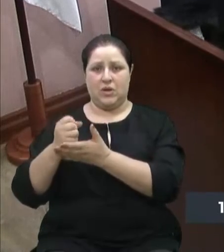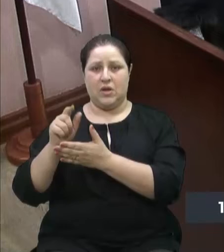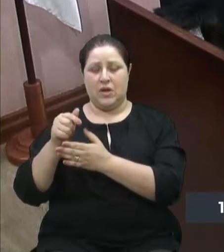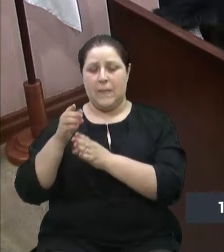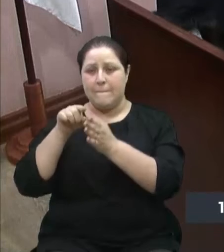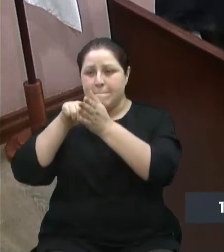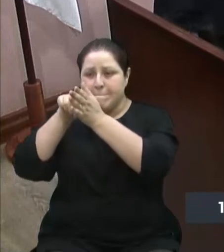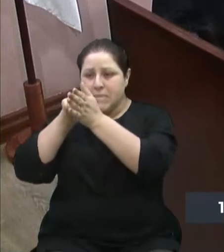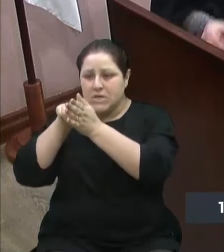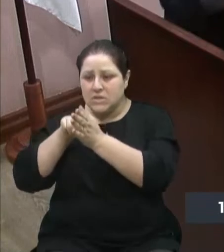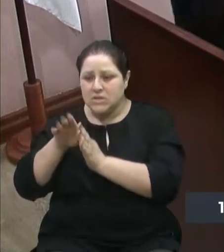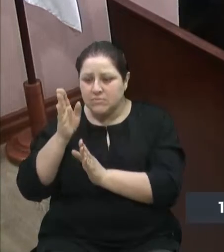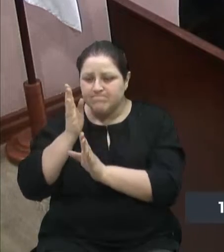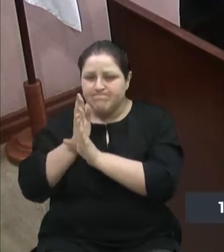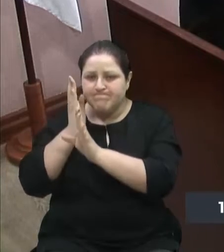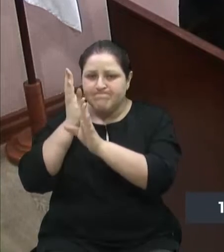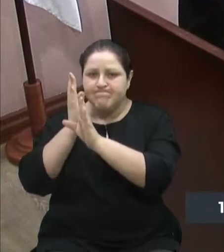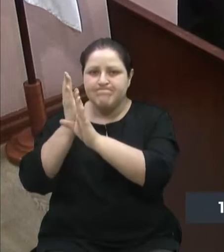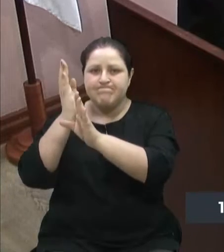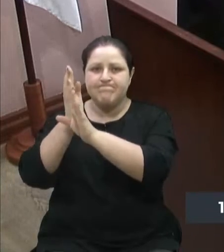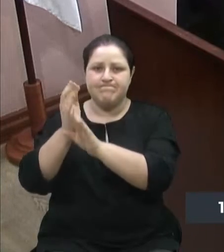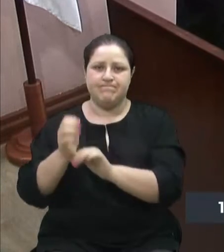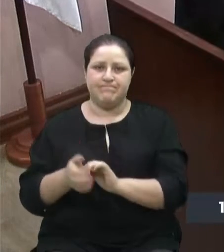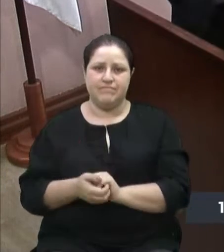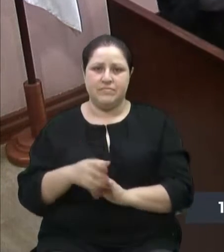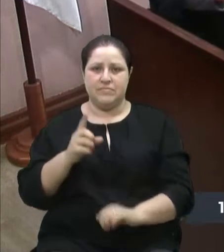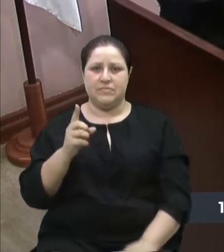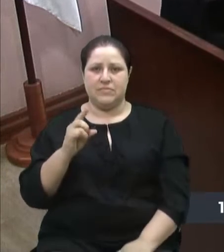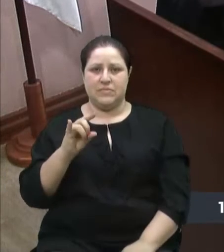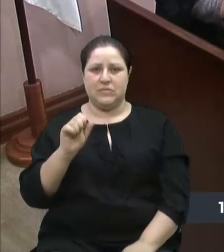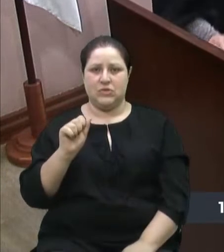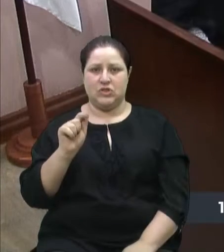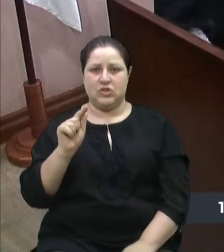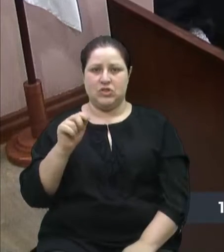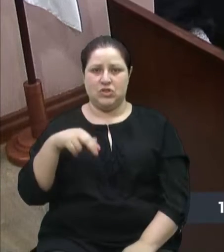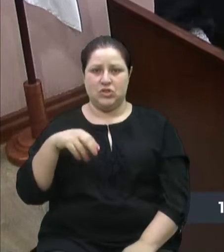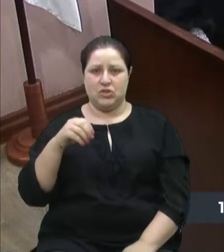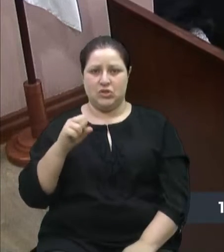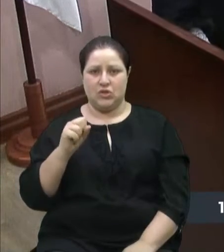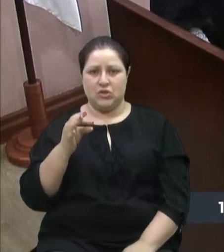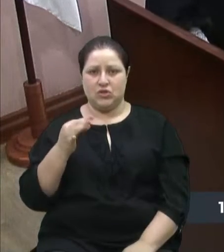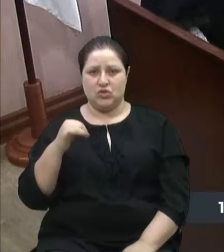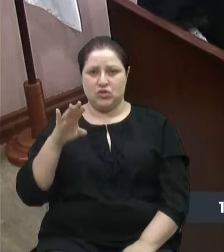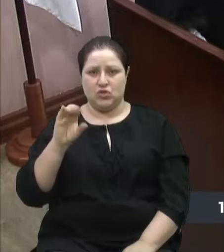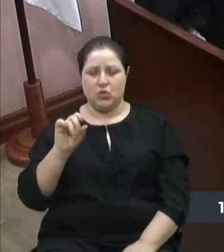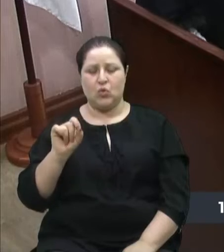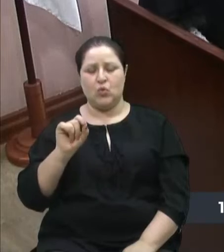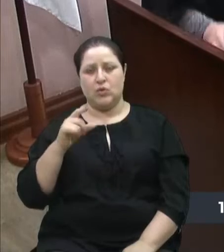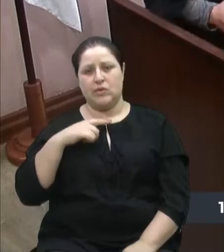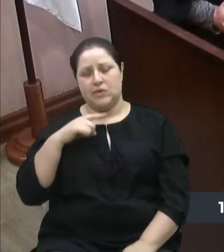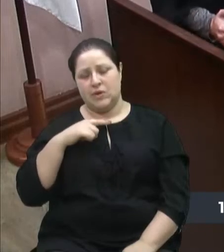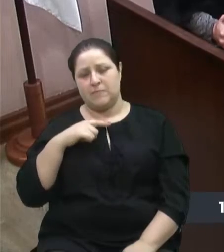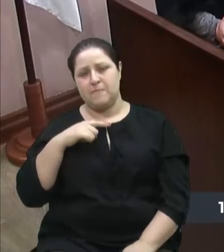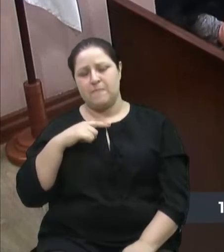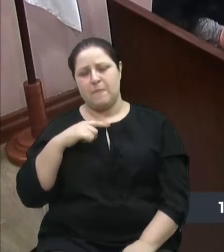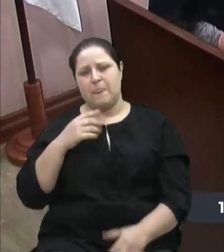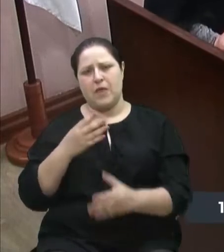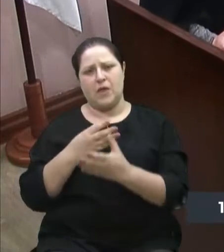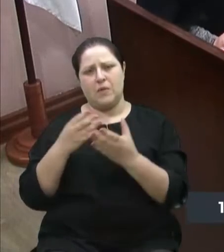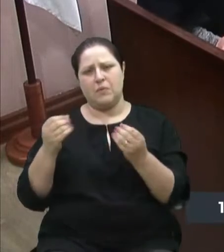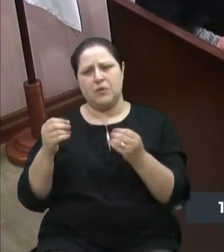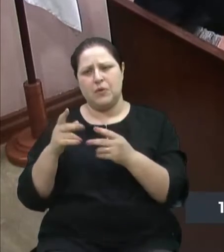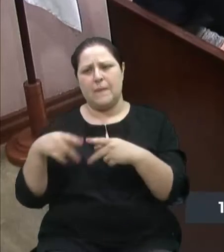diagnóstico. Então, aqui é interessante falar que, nesse diagnóstico, a gente recebe muitos questionamentos